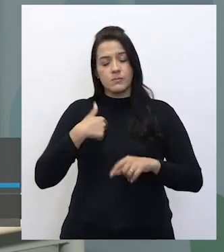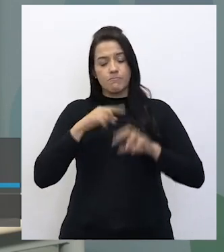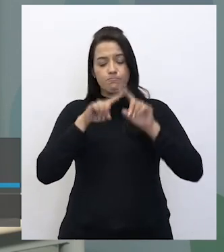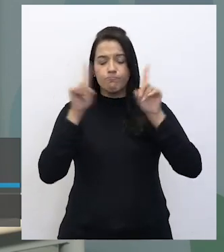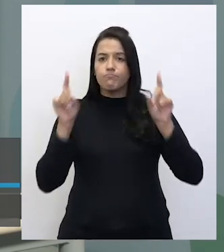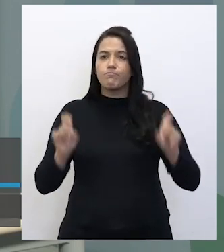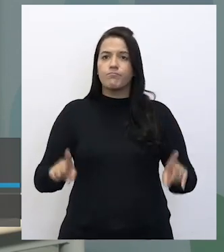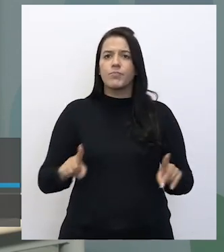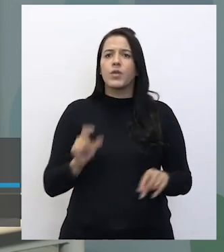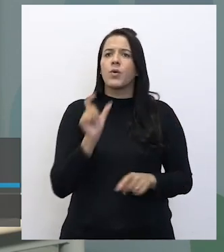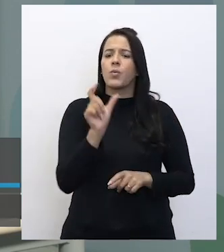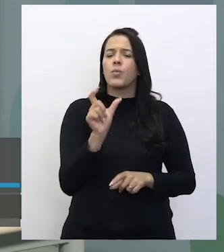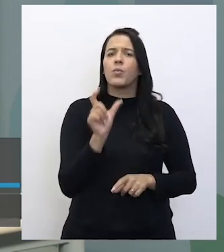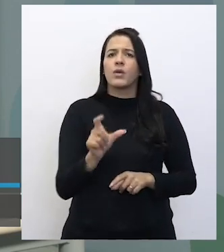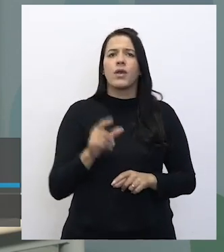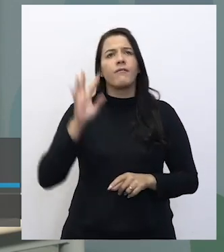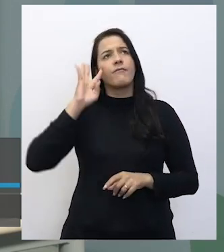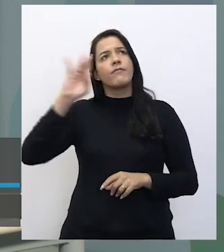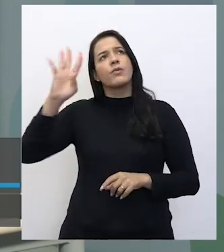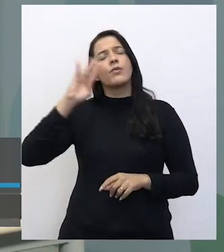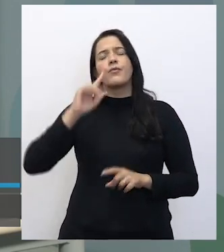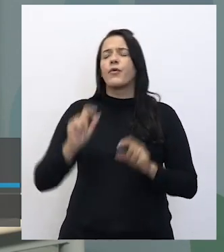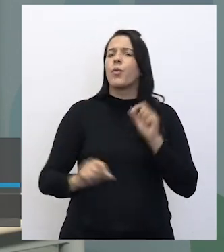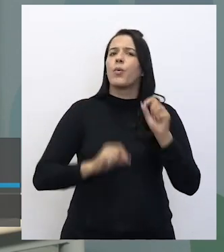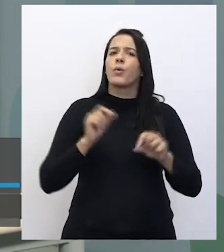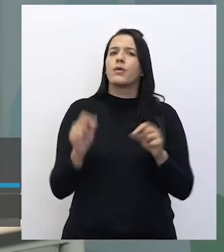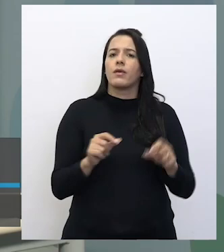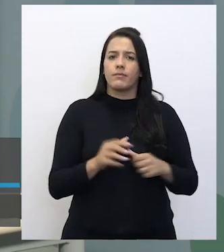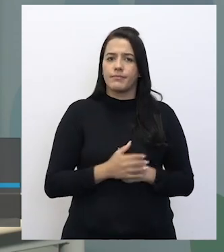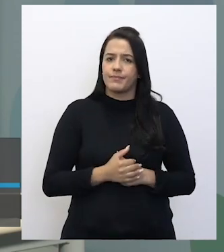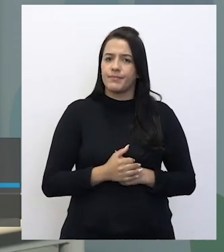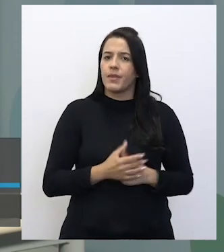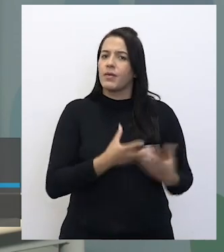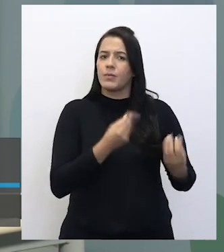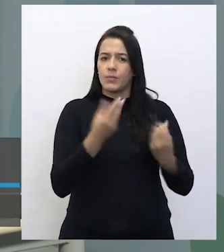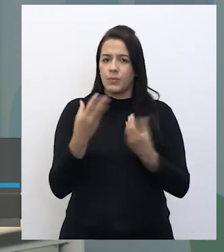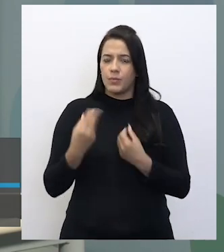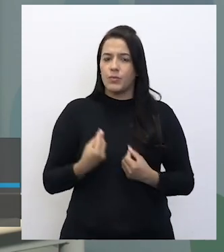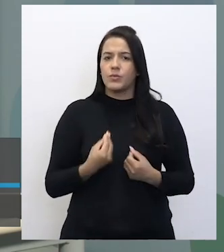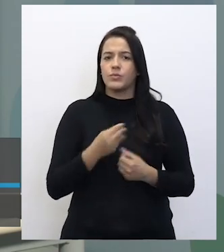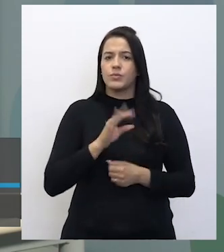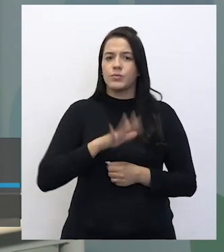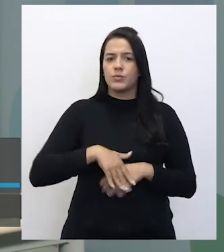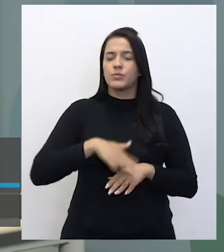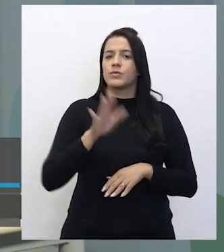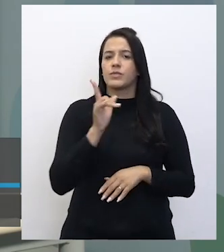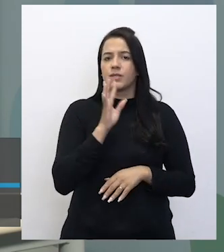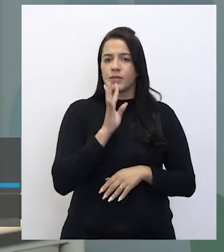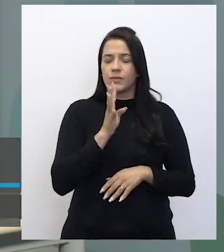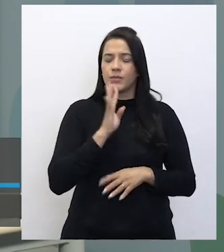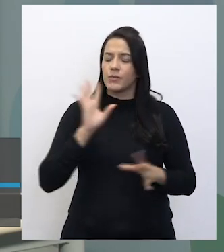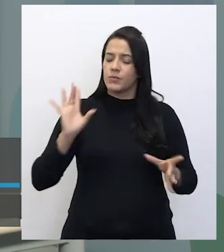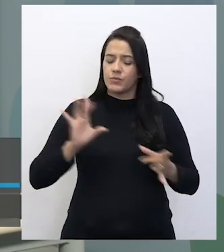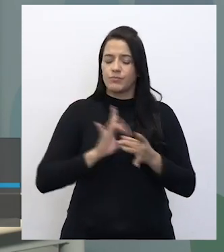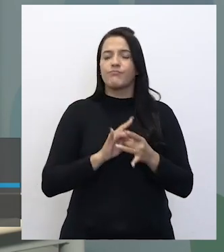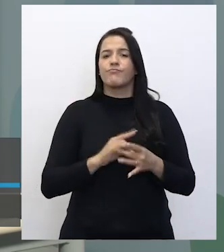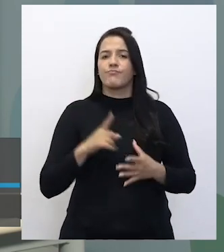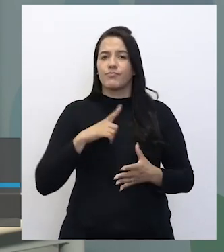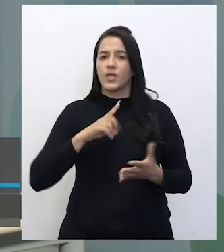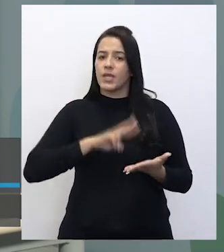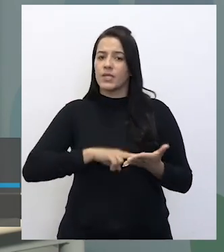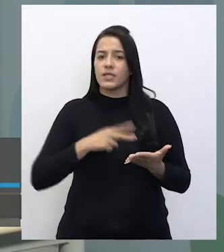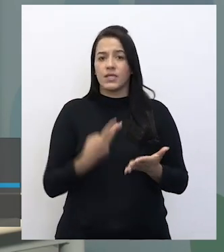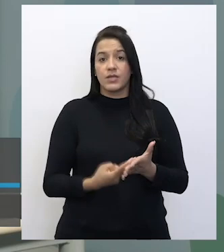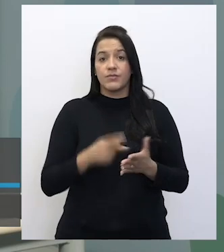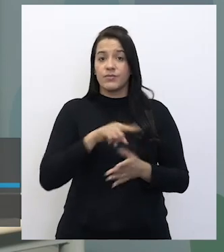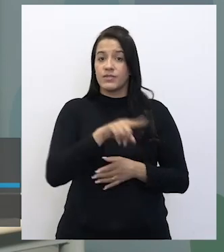o que é filosofia? E muito embora essa seja uma pergunta bastante intrincada, bastante complexa, que em algum sentido não